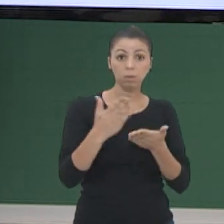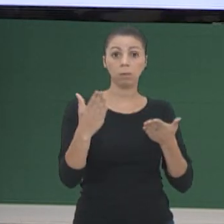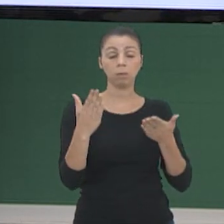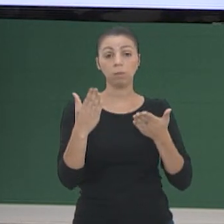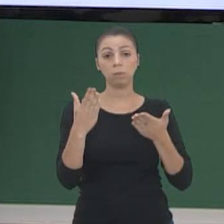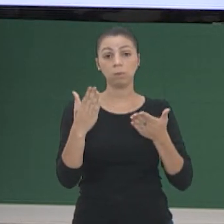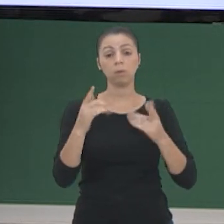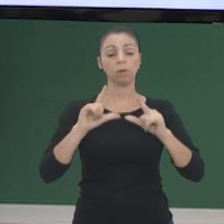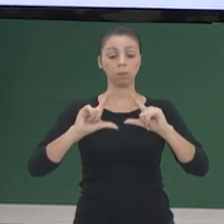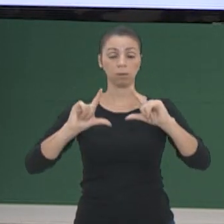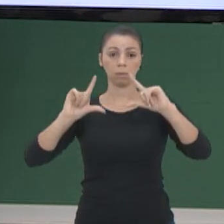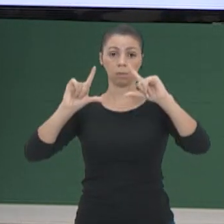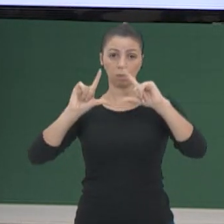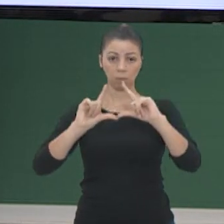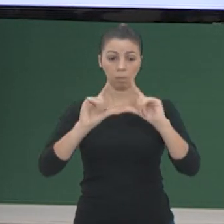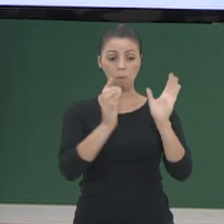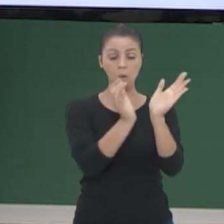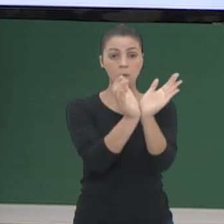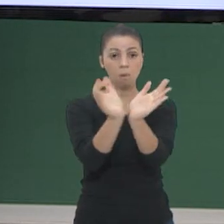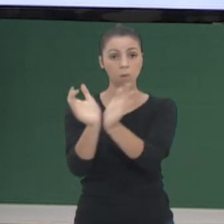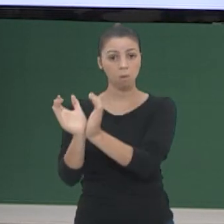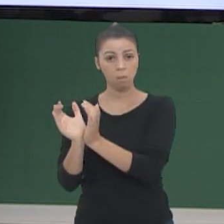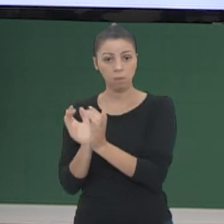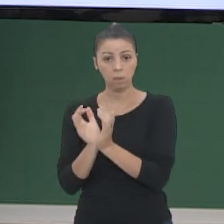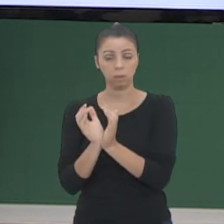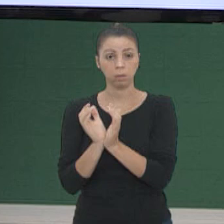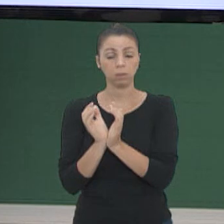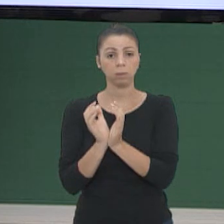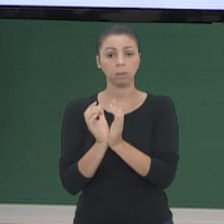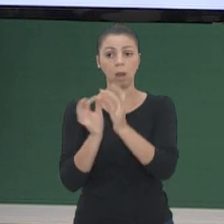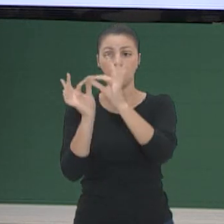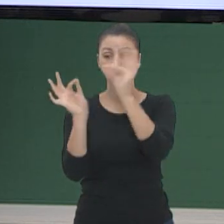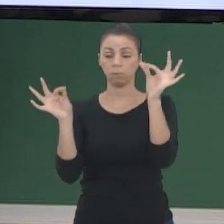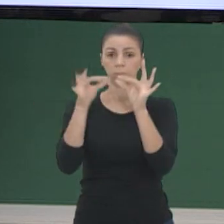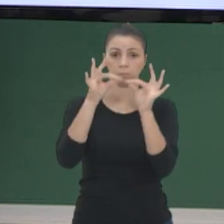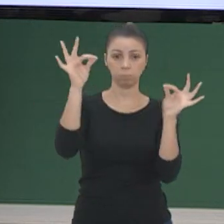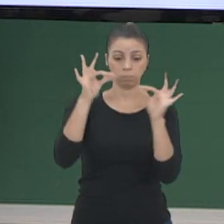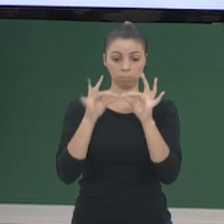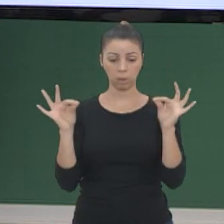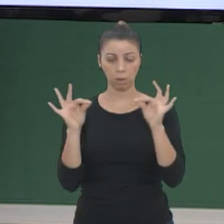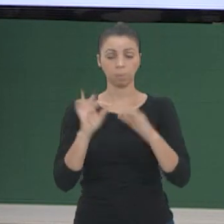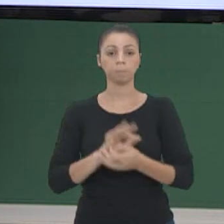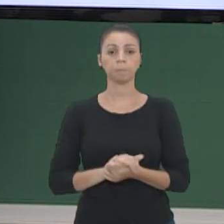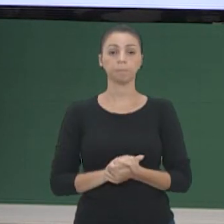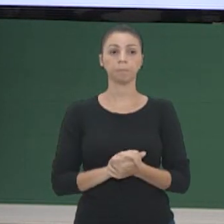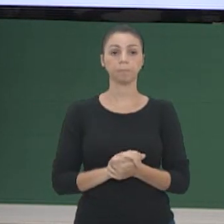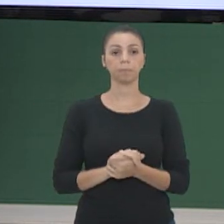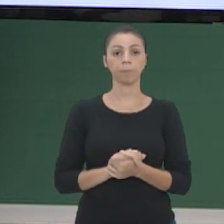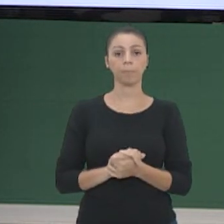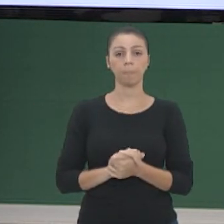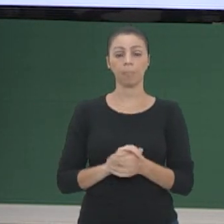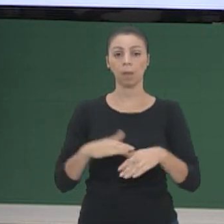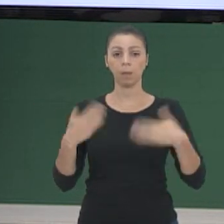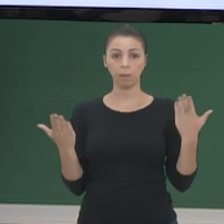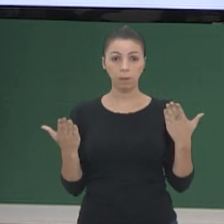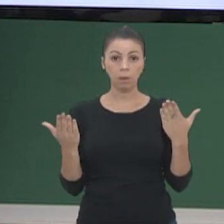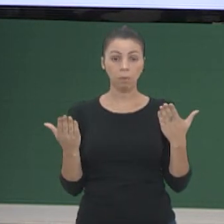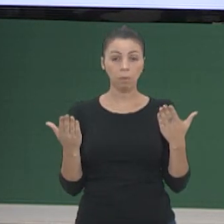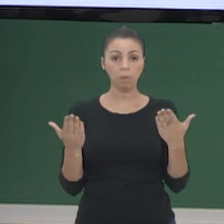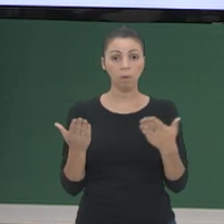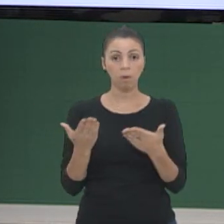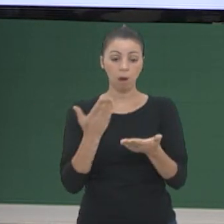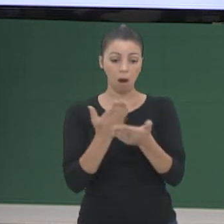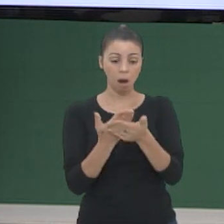sobre triângulos, a classificação deles quanto aos seus lados. Daí depois, nós entramos na aula